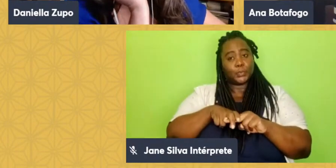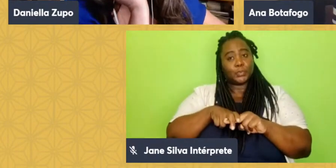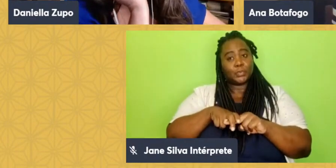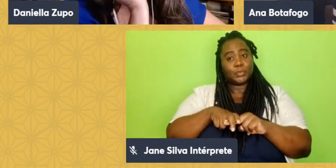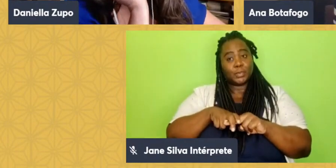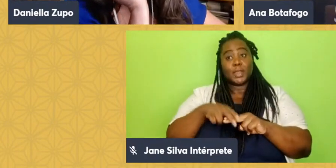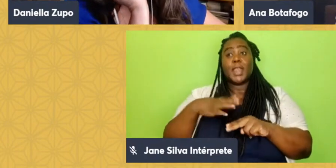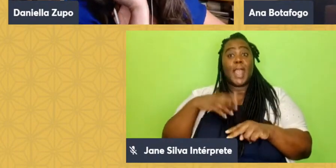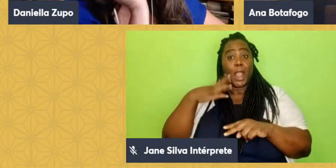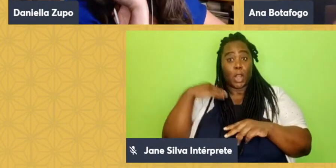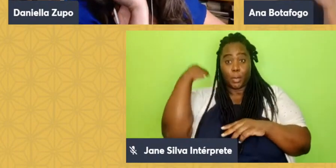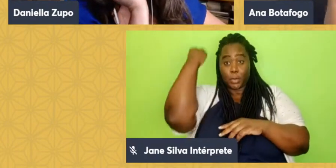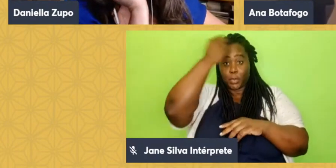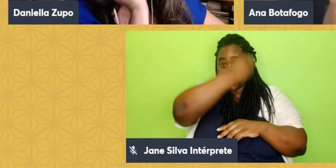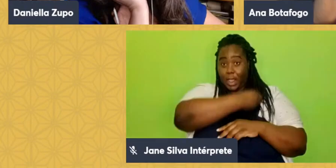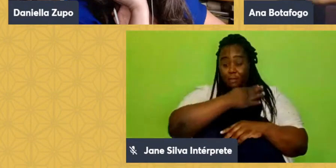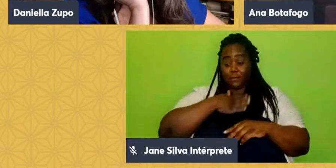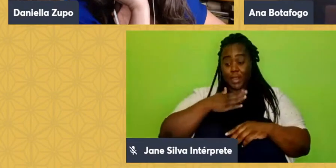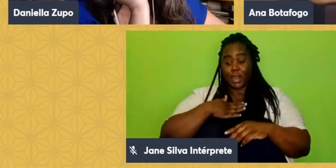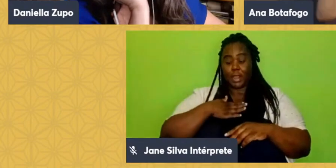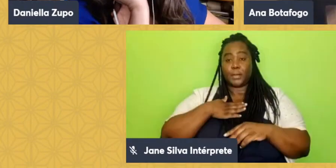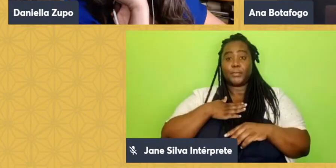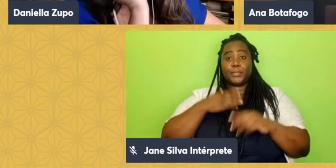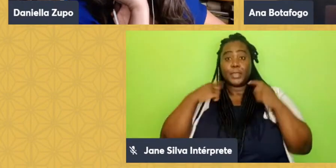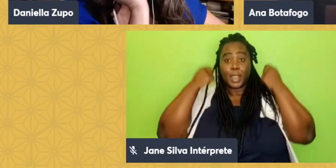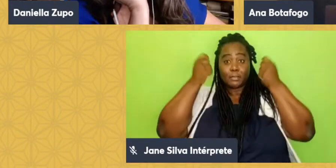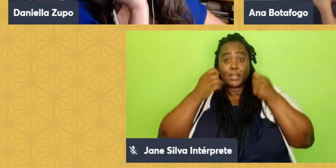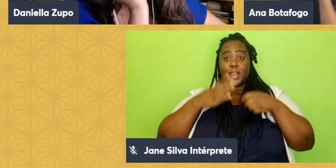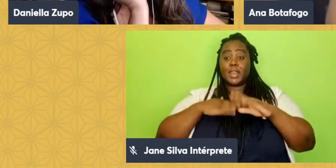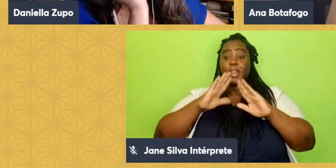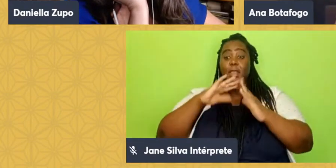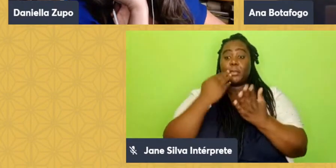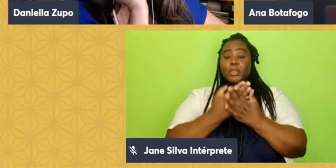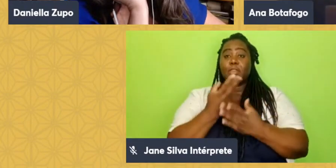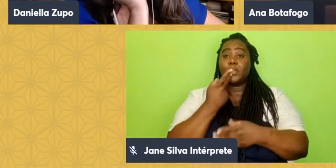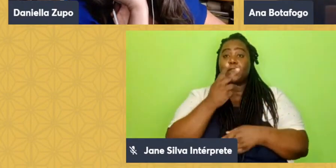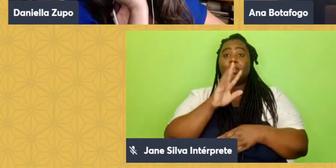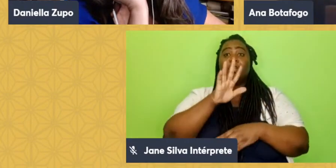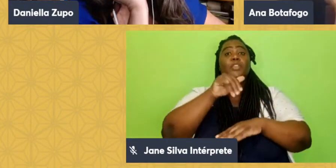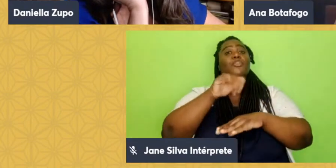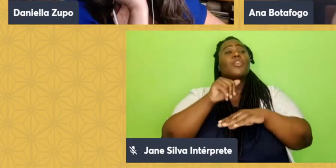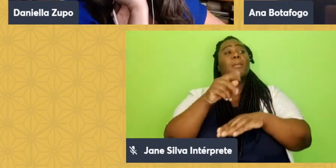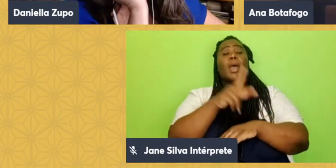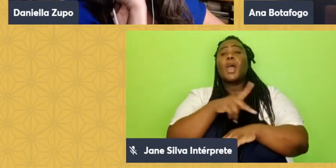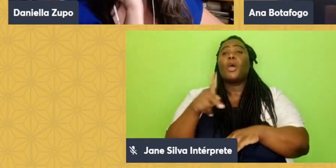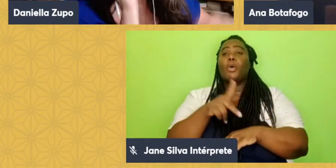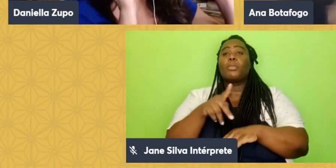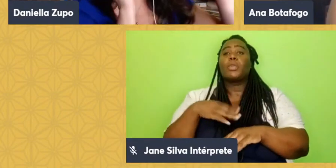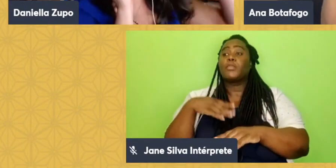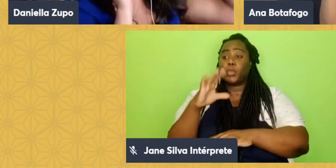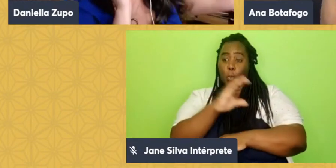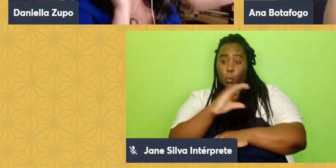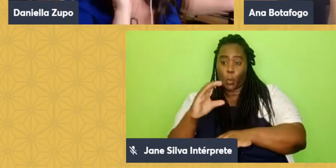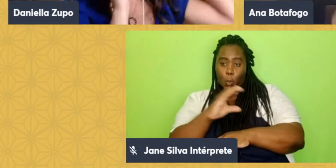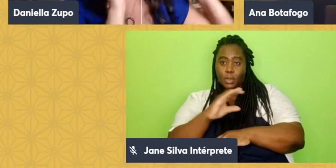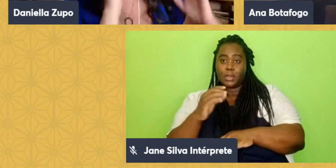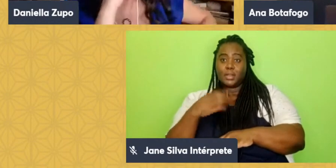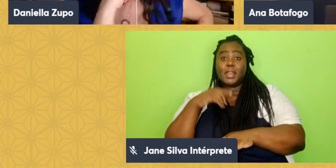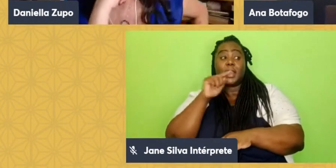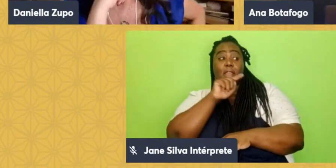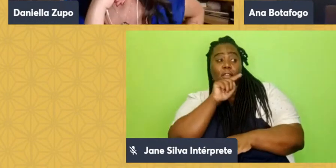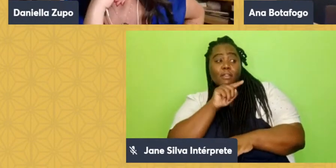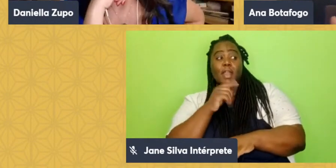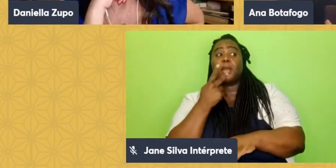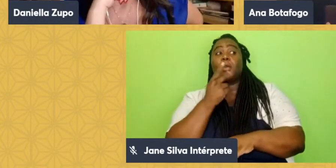Freira do meu colégio muitas vezes chegar na janelinha e chamar um professor um coordenador e me